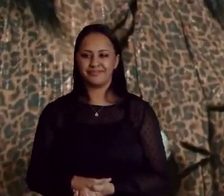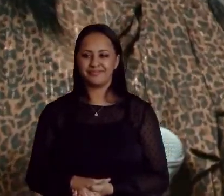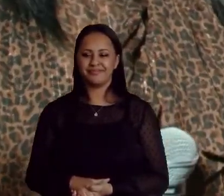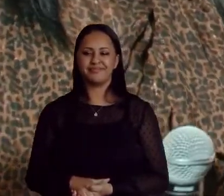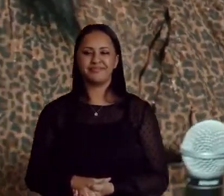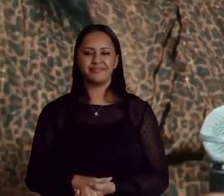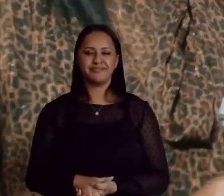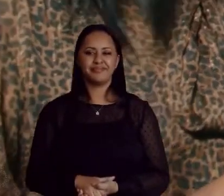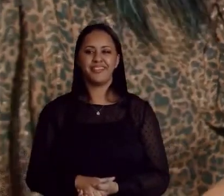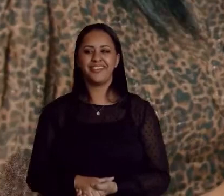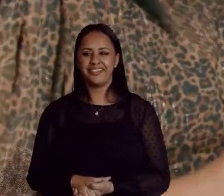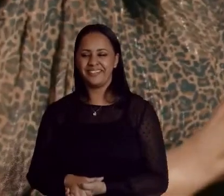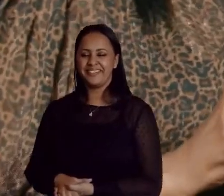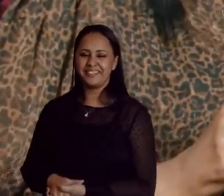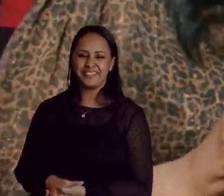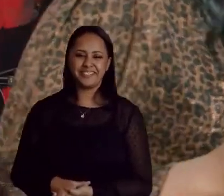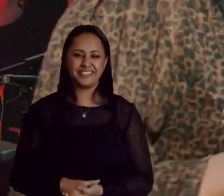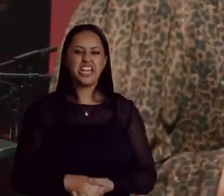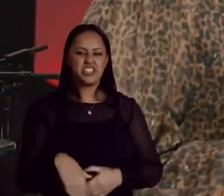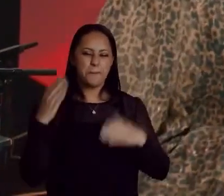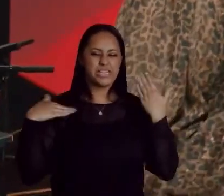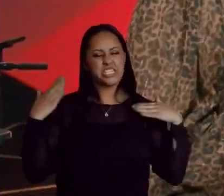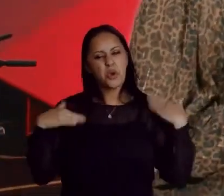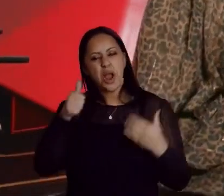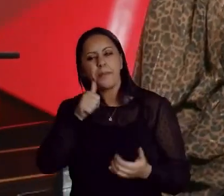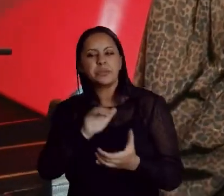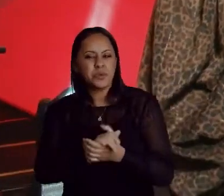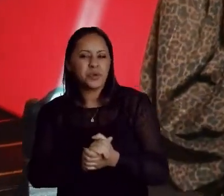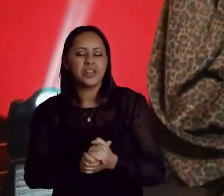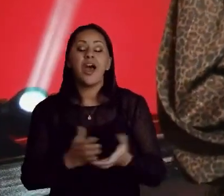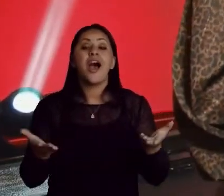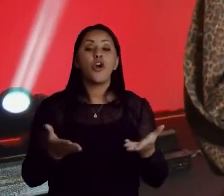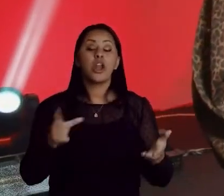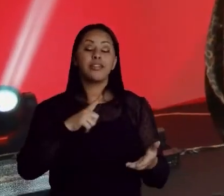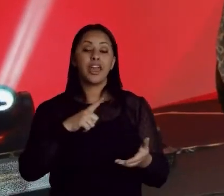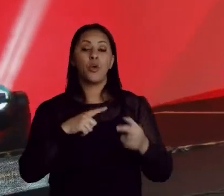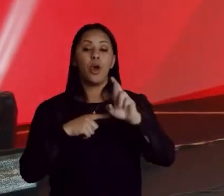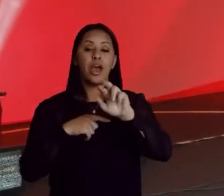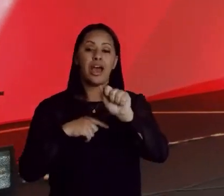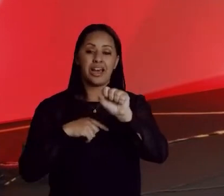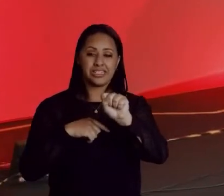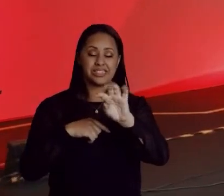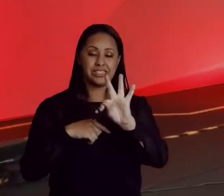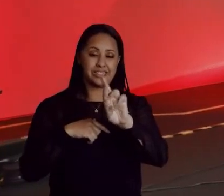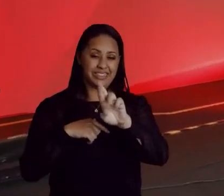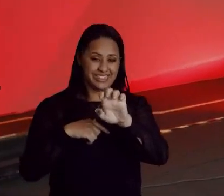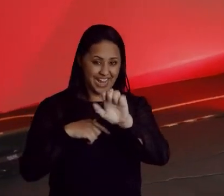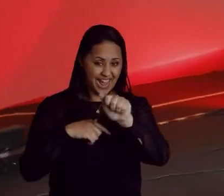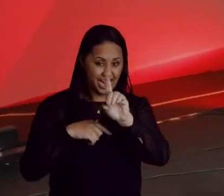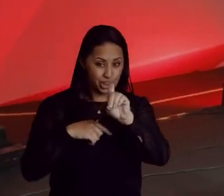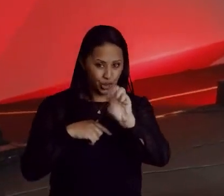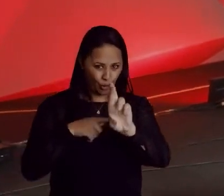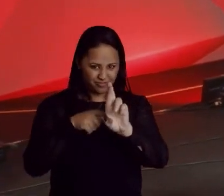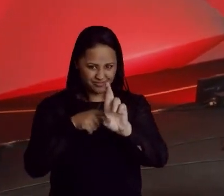rolé de shopping com a Rai já, né, amor? Gente, tem um novo rastreador de mulher. Eu tenho que passar pra vocês a senha. É muito top.